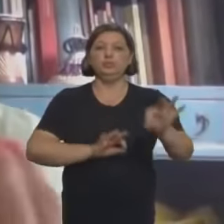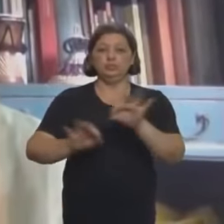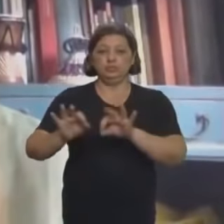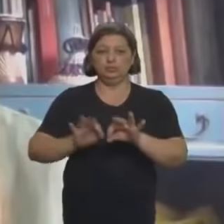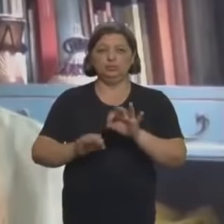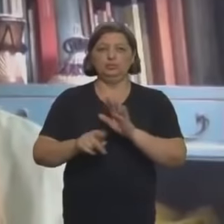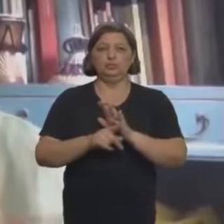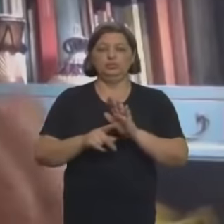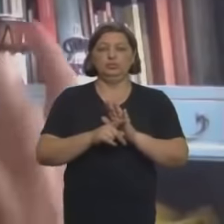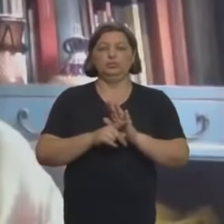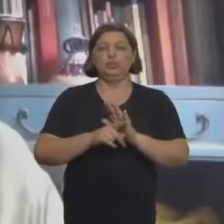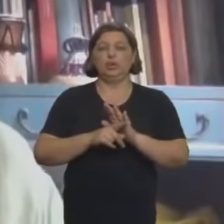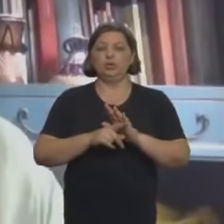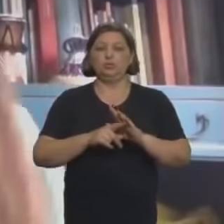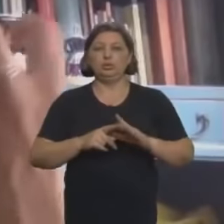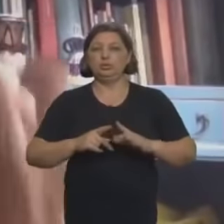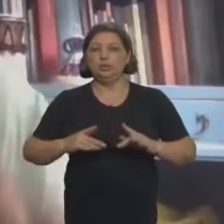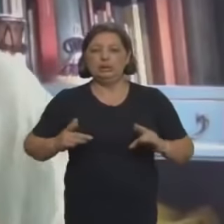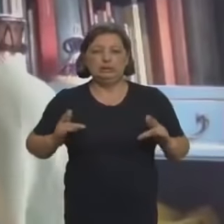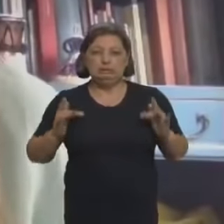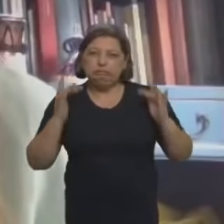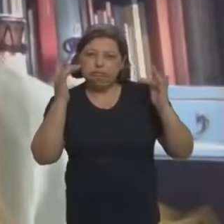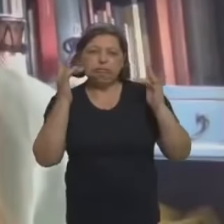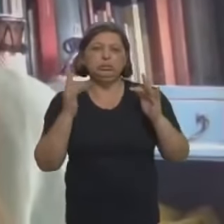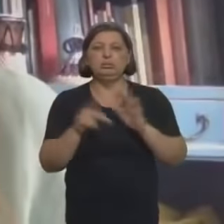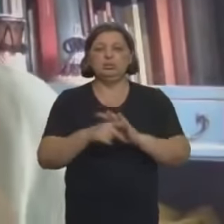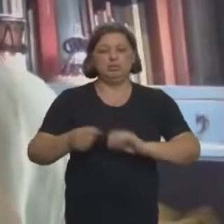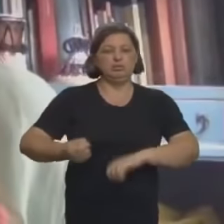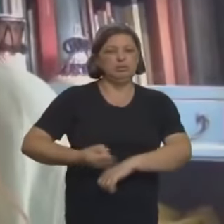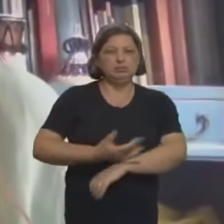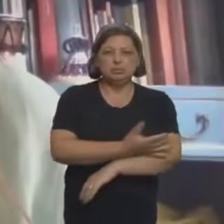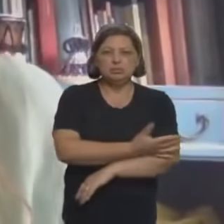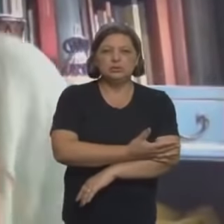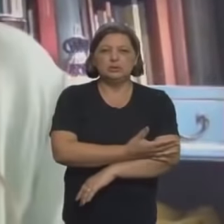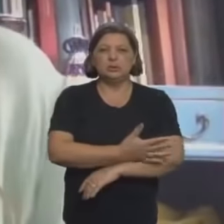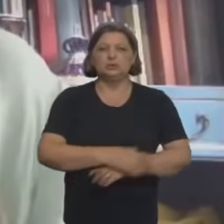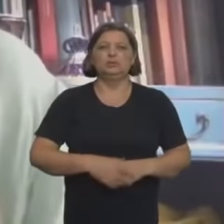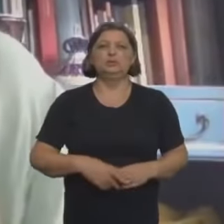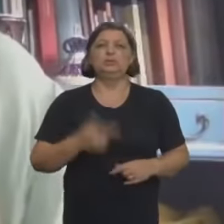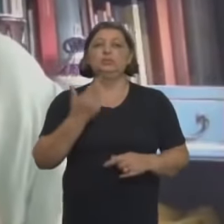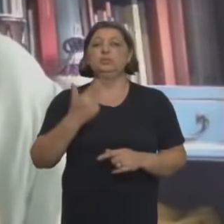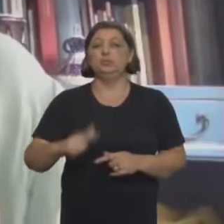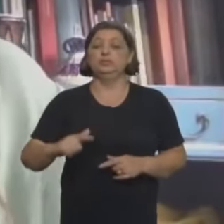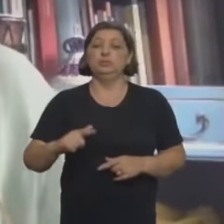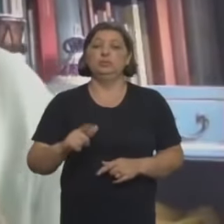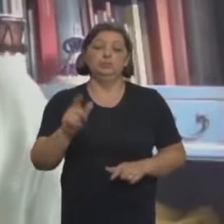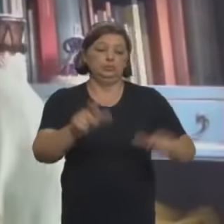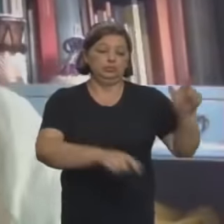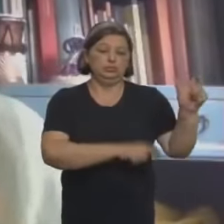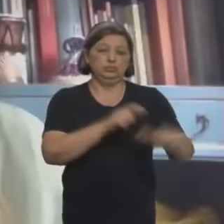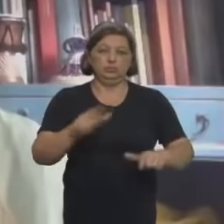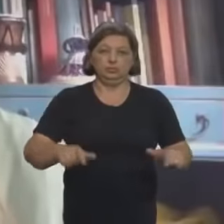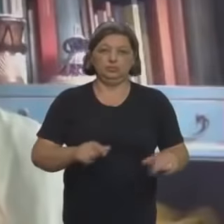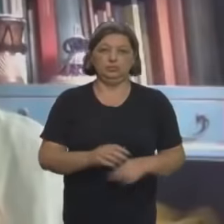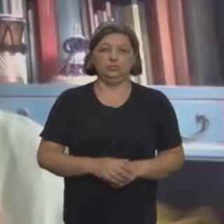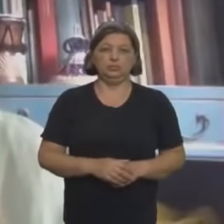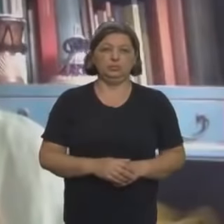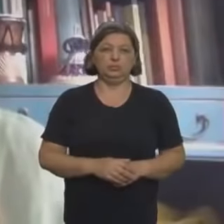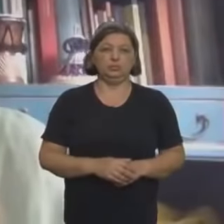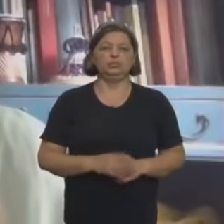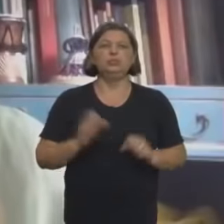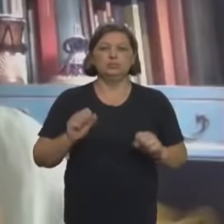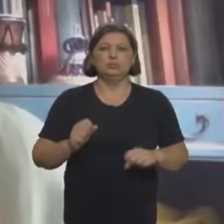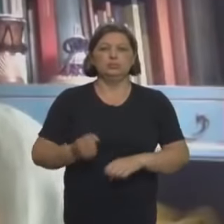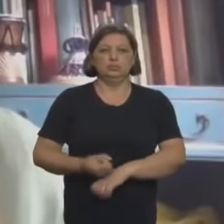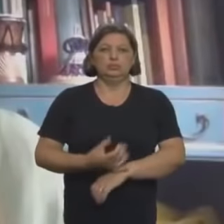atenção ao máximo, né? Traz ali a emoção, a flor da pele. Então, através de outros personagens, eles podem sentir aquela